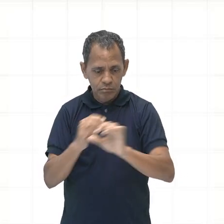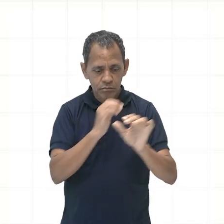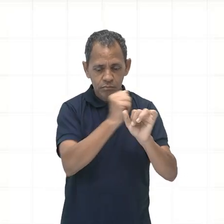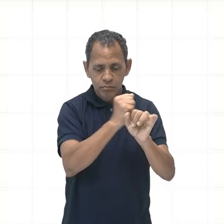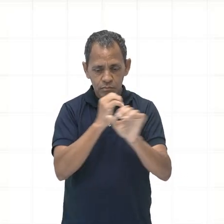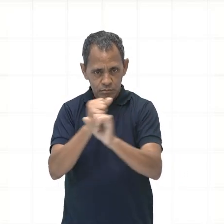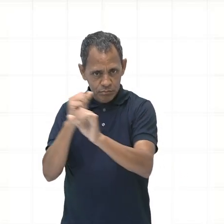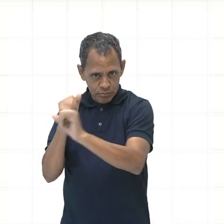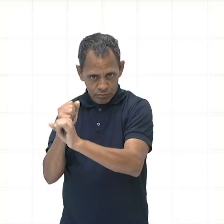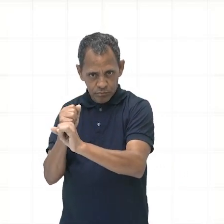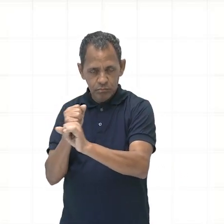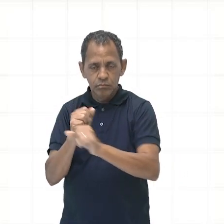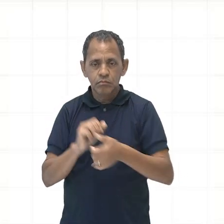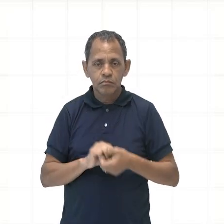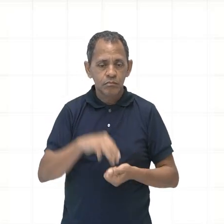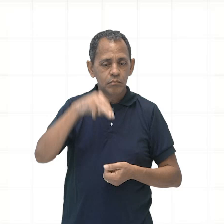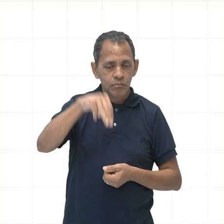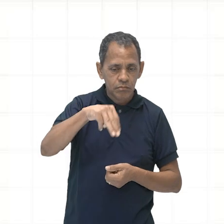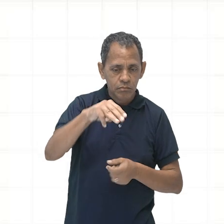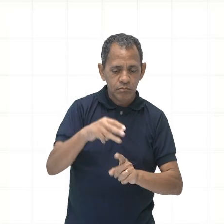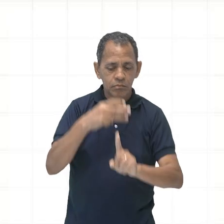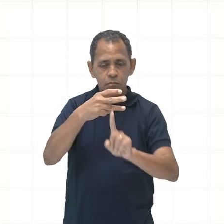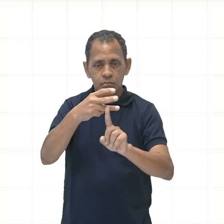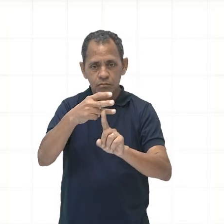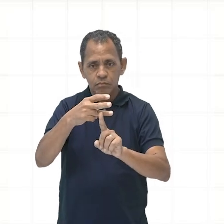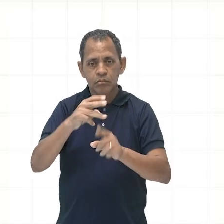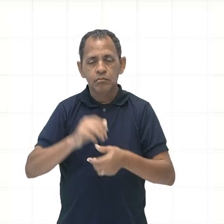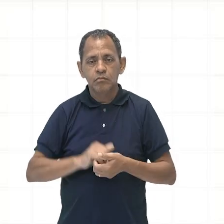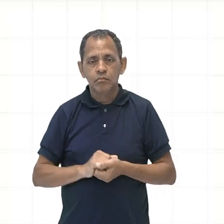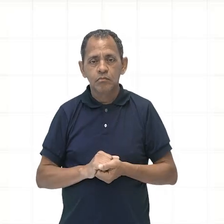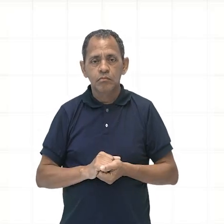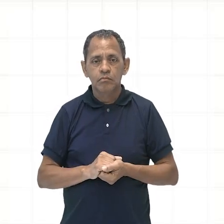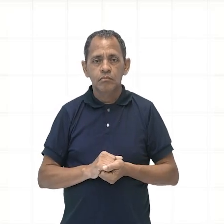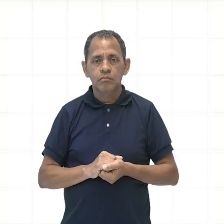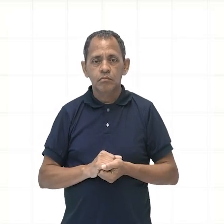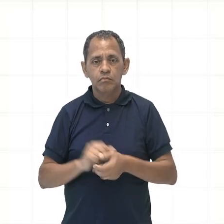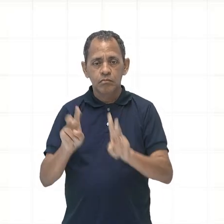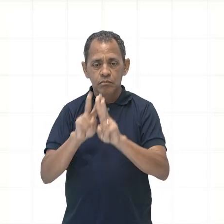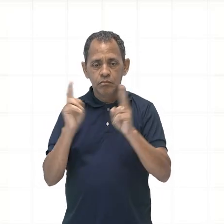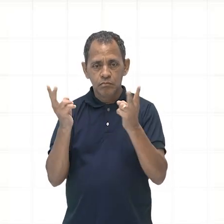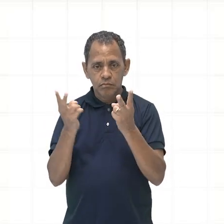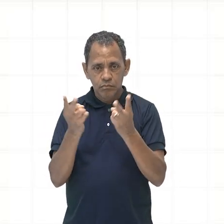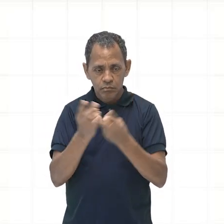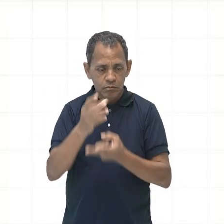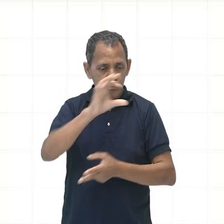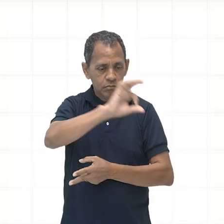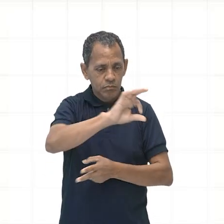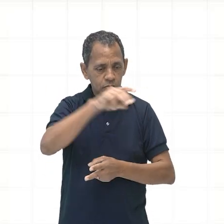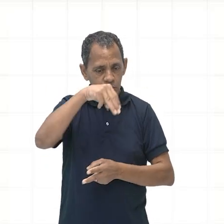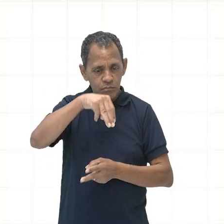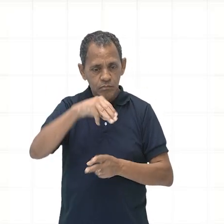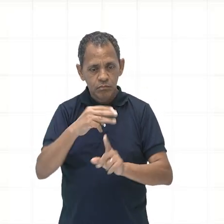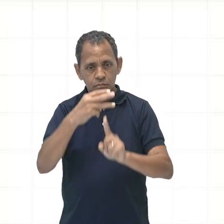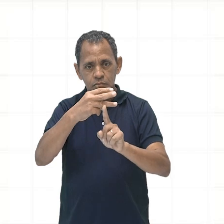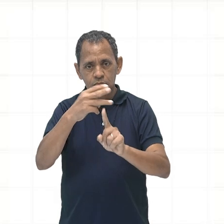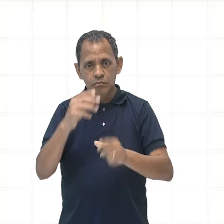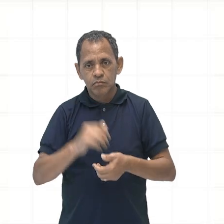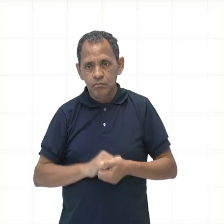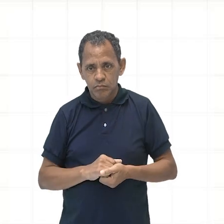de metro é elevado ao cubo. Tá? Então, o volume dessa caixa d'água é de 9 metros